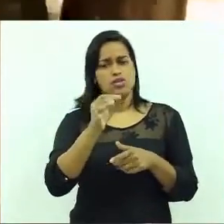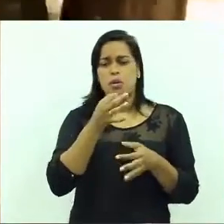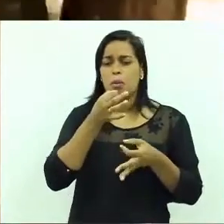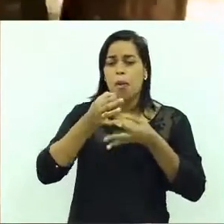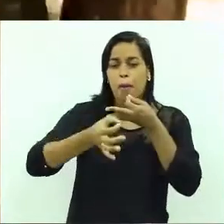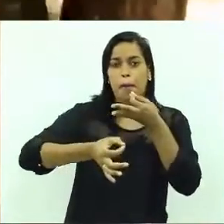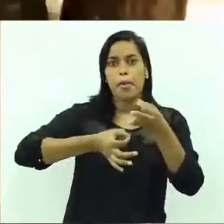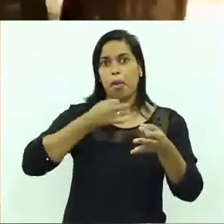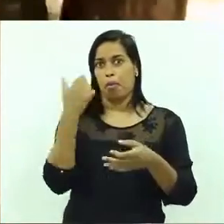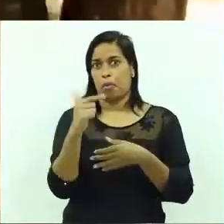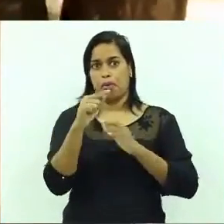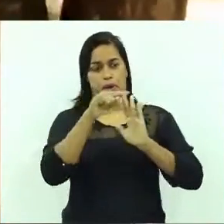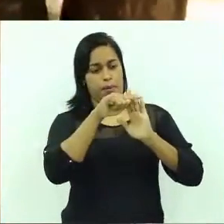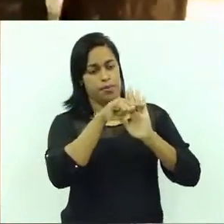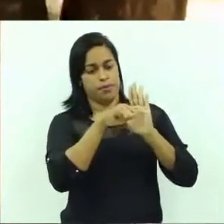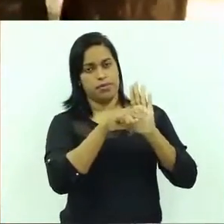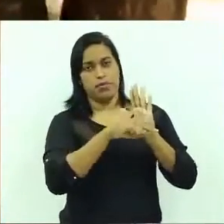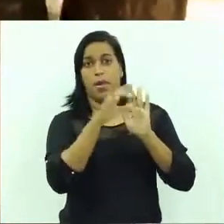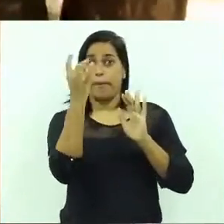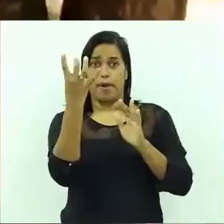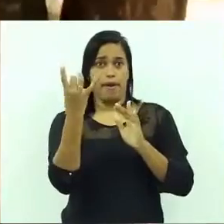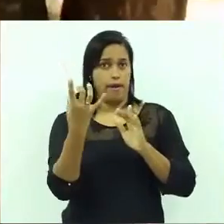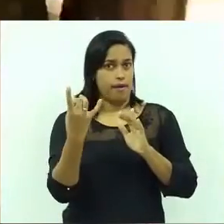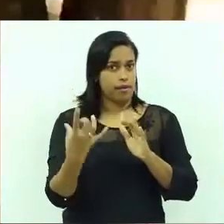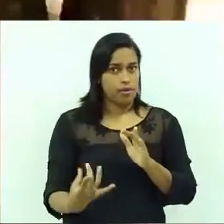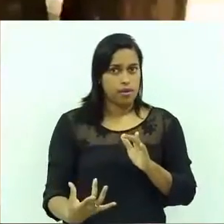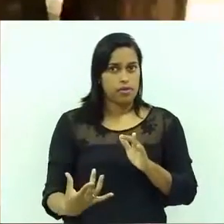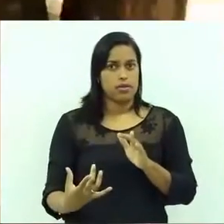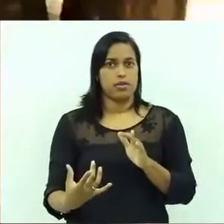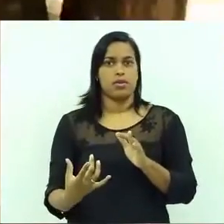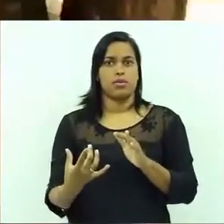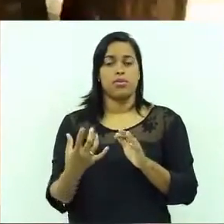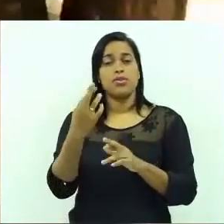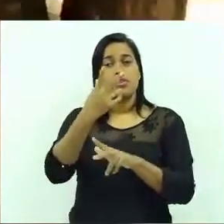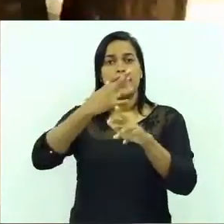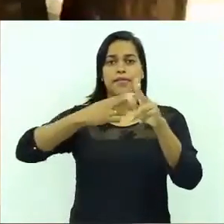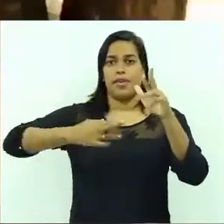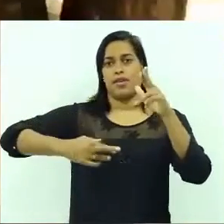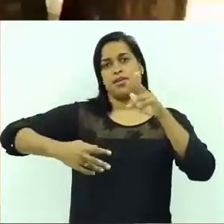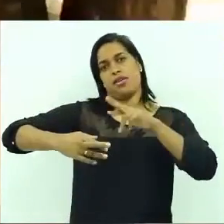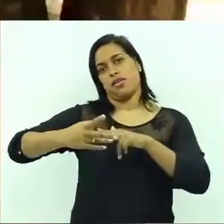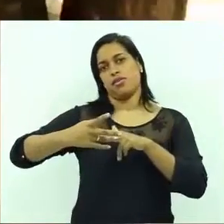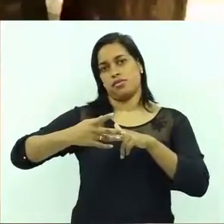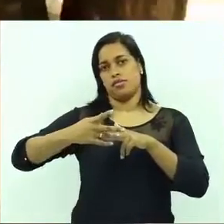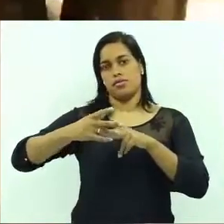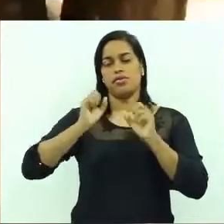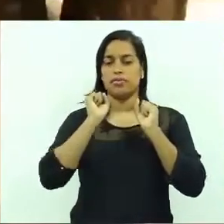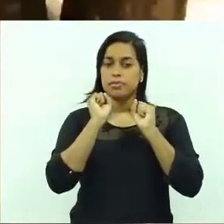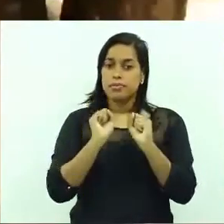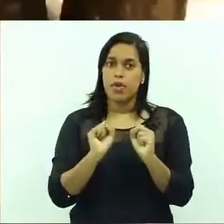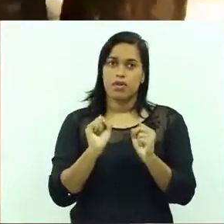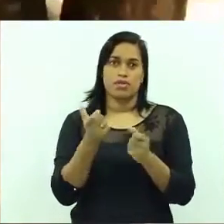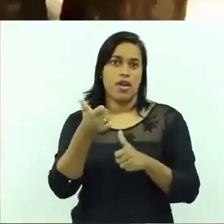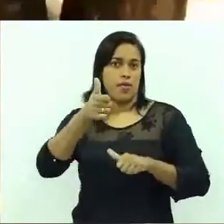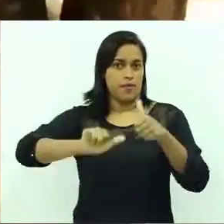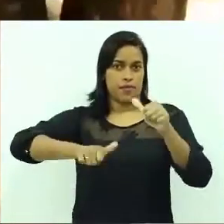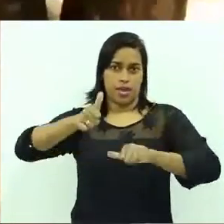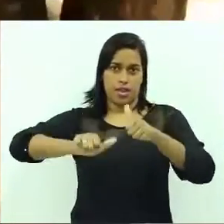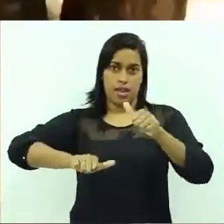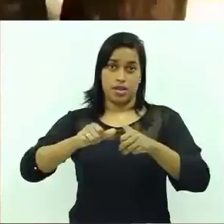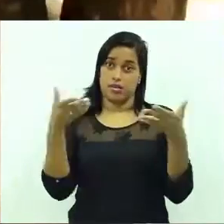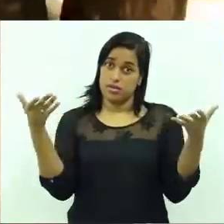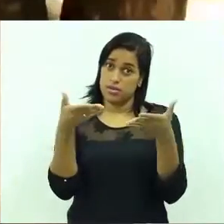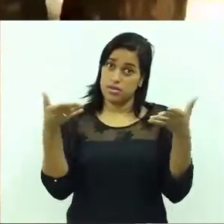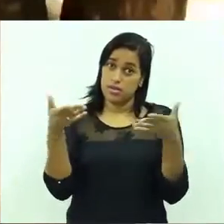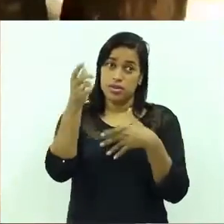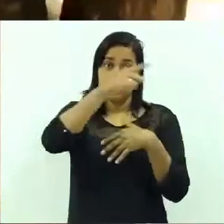receita de bolo para fazer um plano de negócio. Para cada tipo de negócio, itens diferentes podem ser considerados. Agora, eu